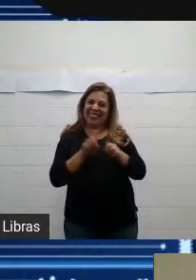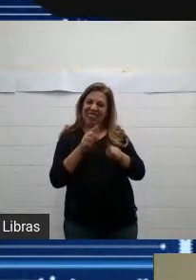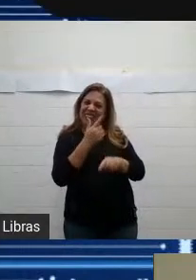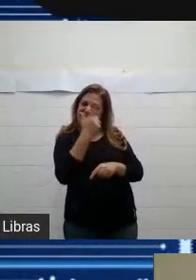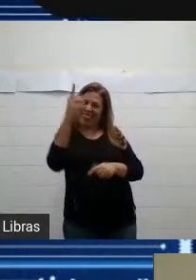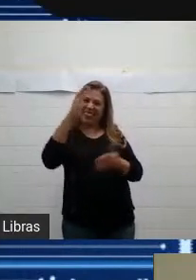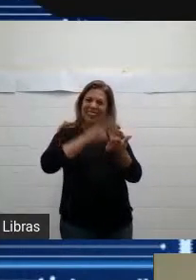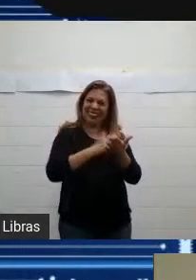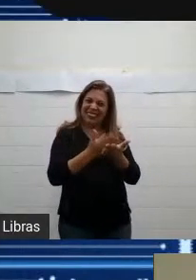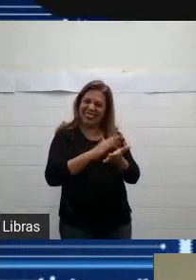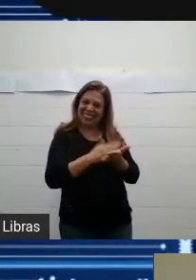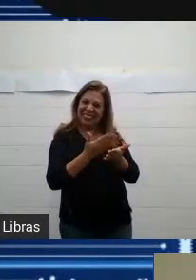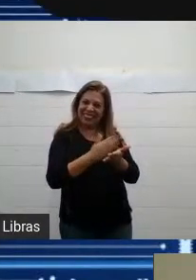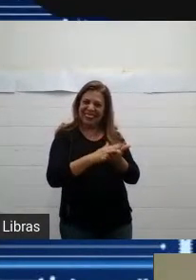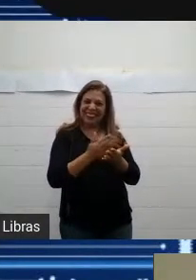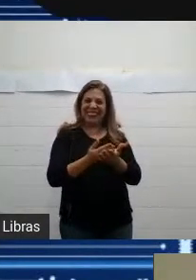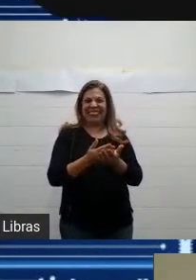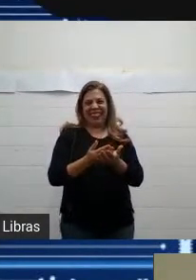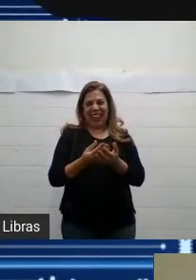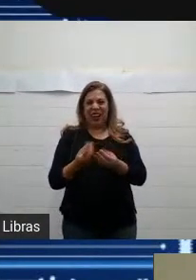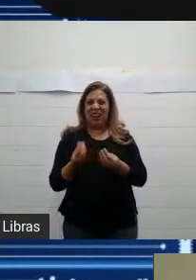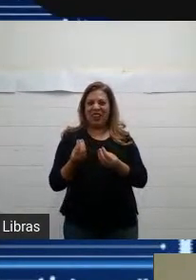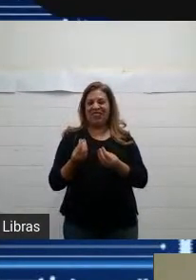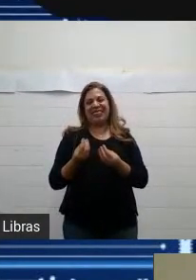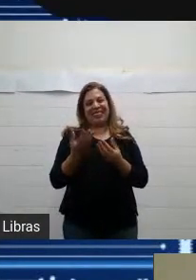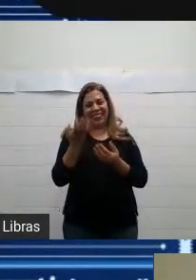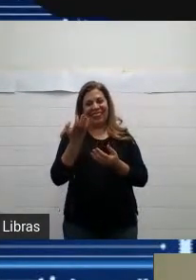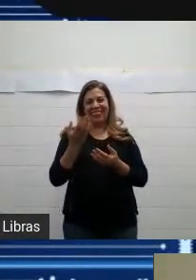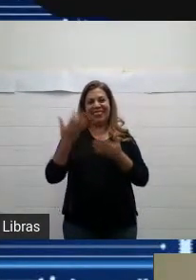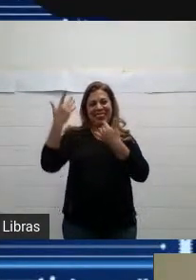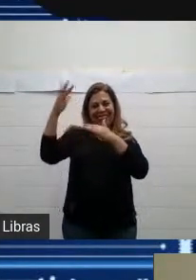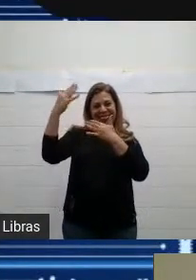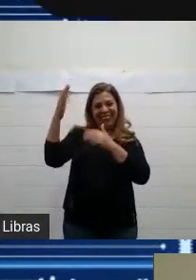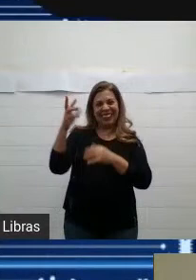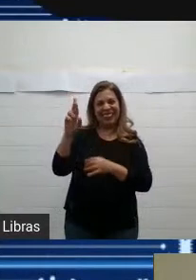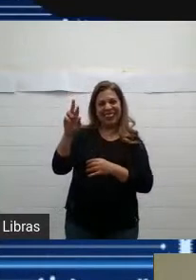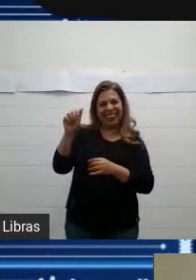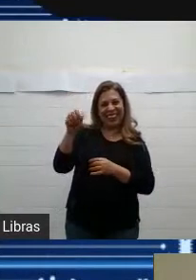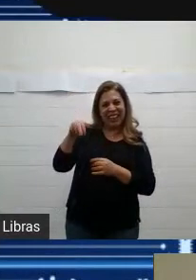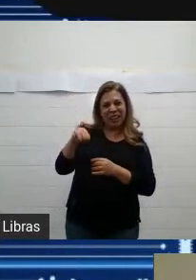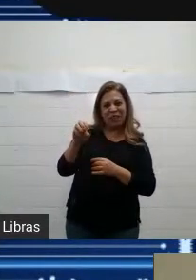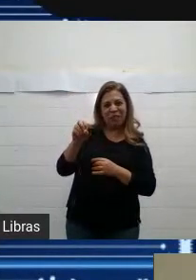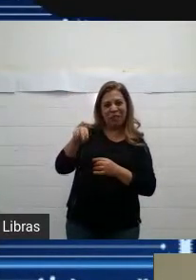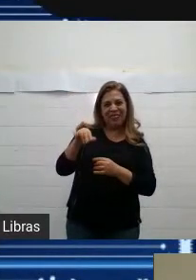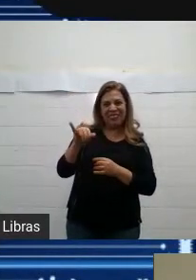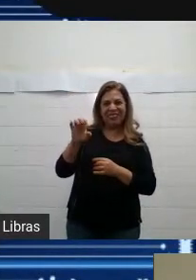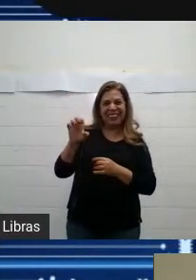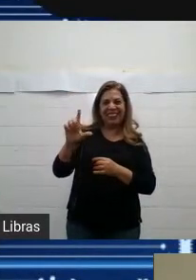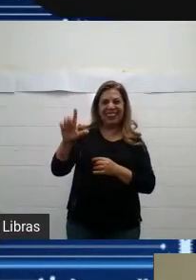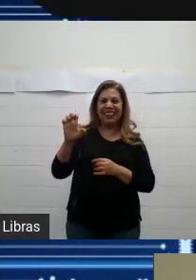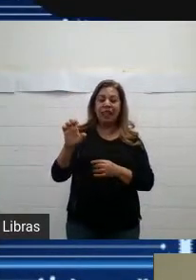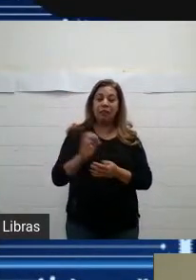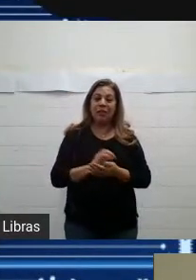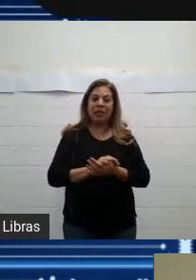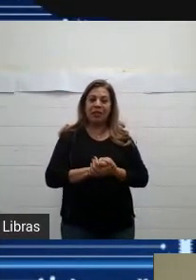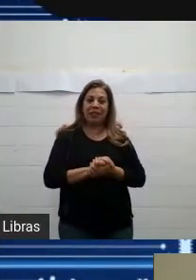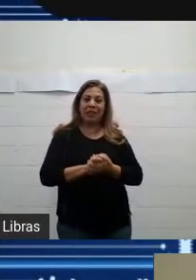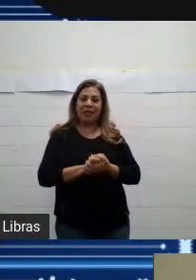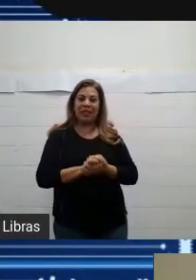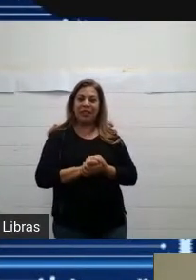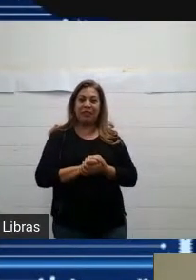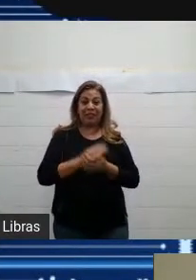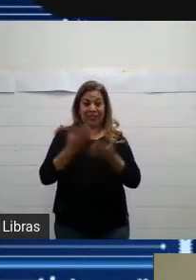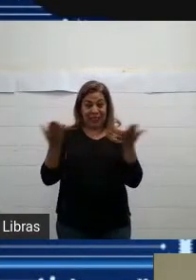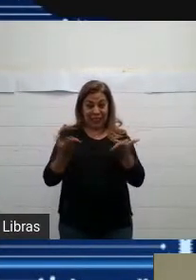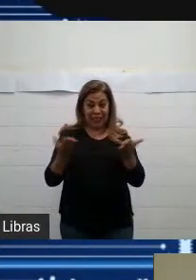ok? Mas ela mencionou aí o nome da Ramonielle, que foi aluna, salvo engano, dela, tá bom? É isso, vamos passar então